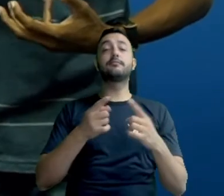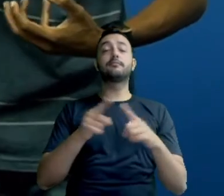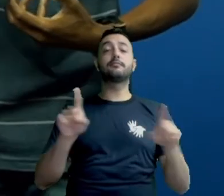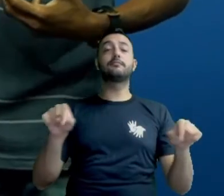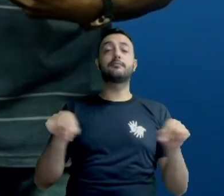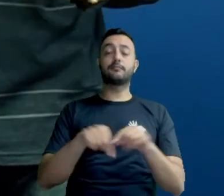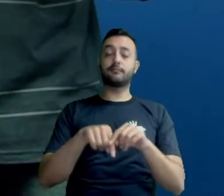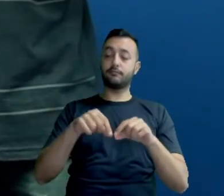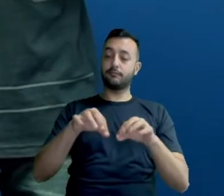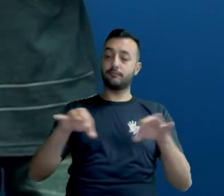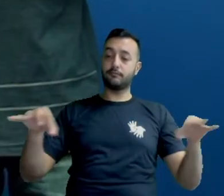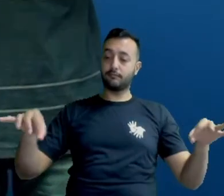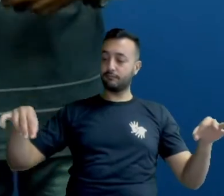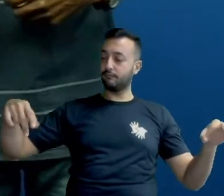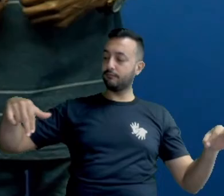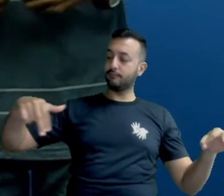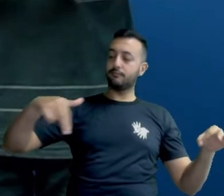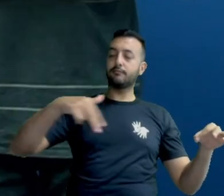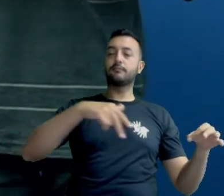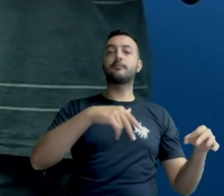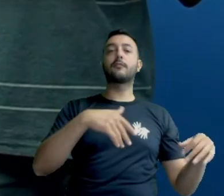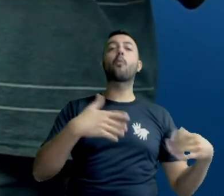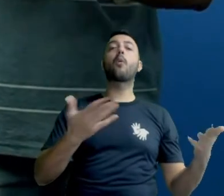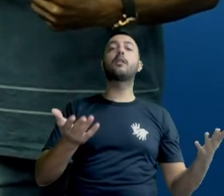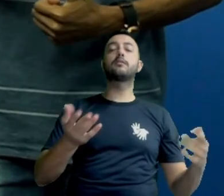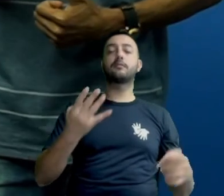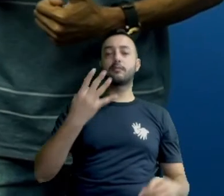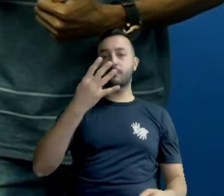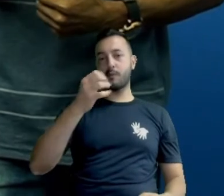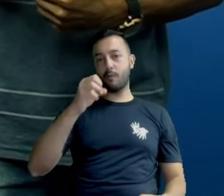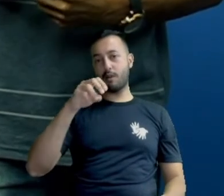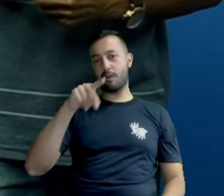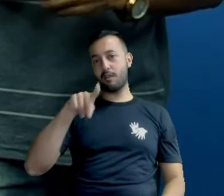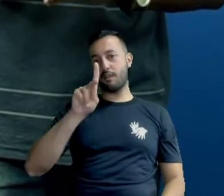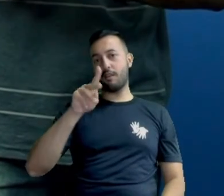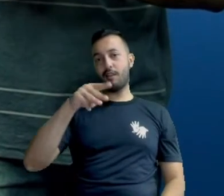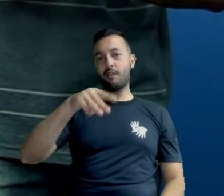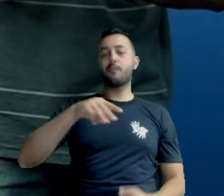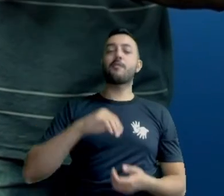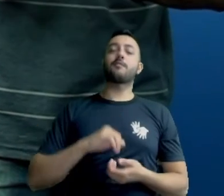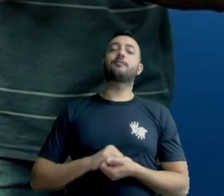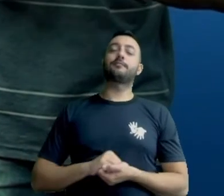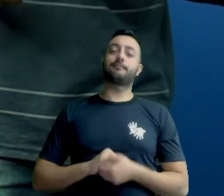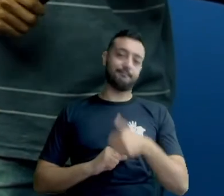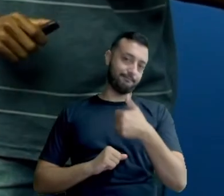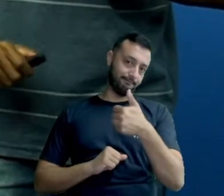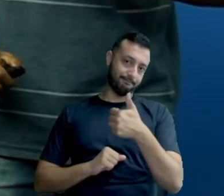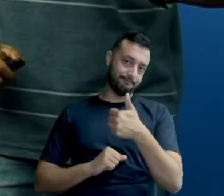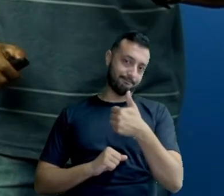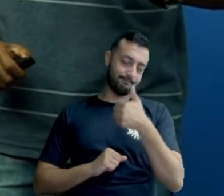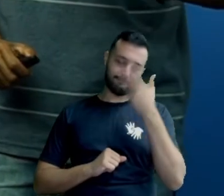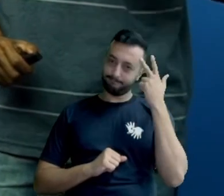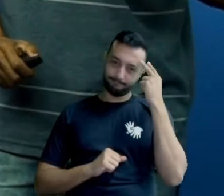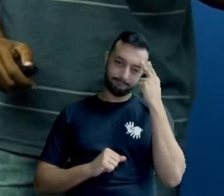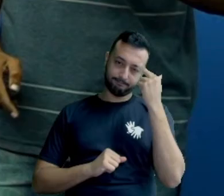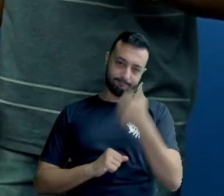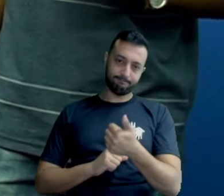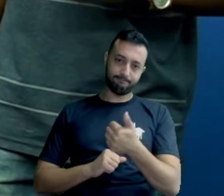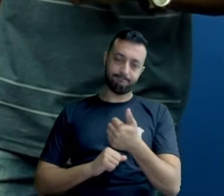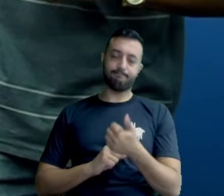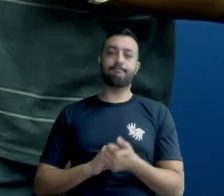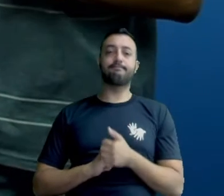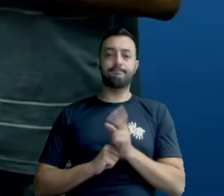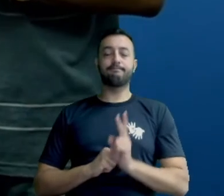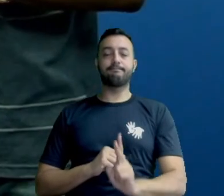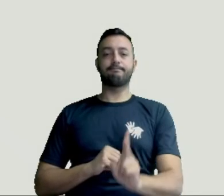foi de quanto? 40 km. Beleza? Tranquilo até aí?